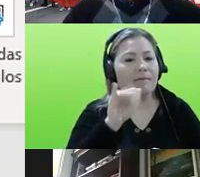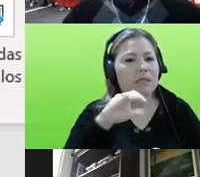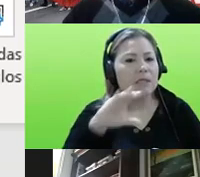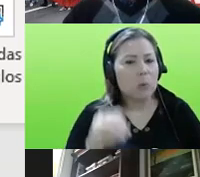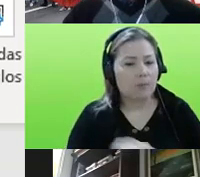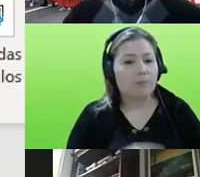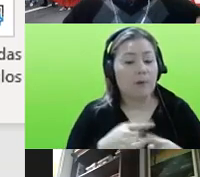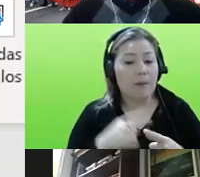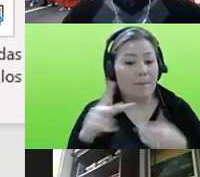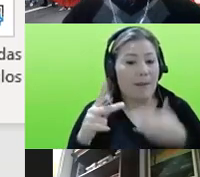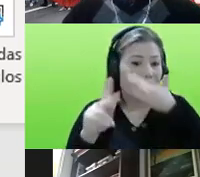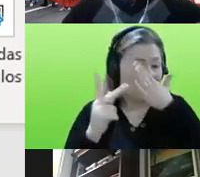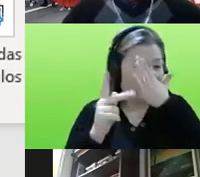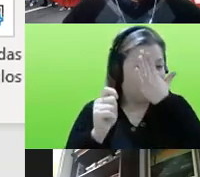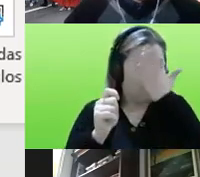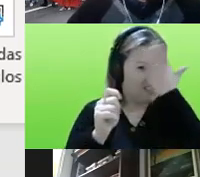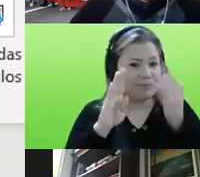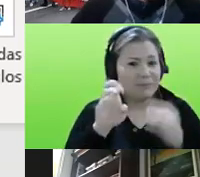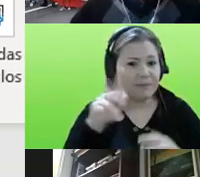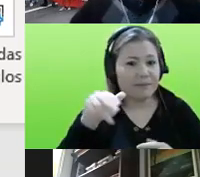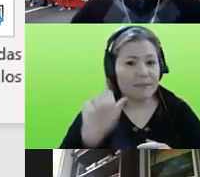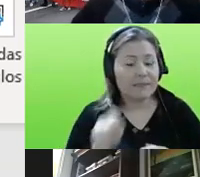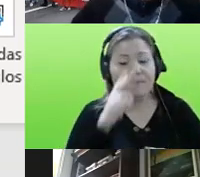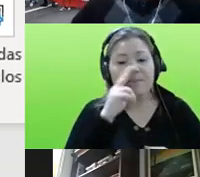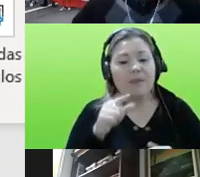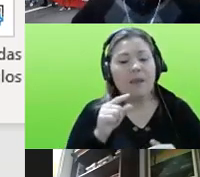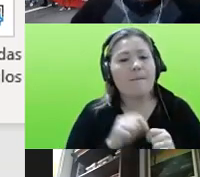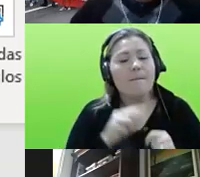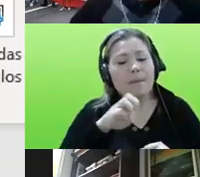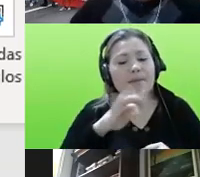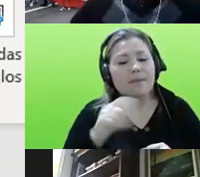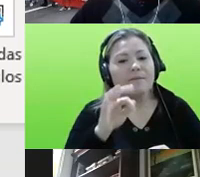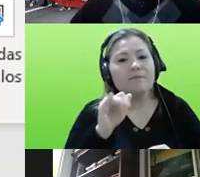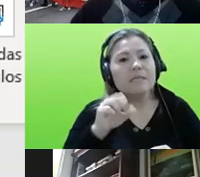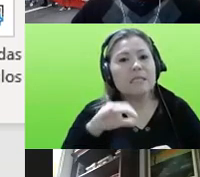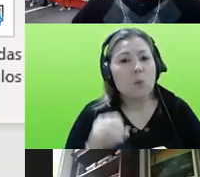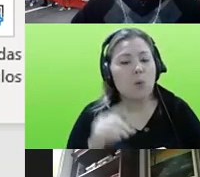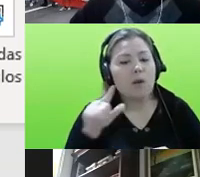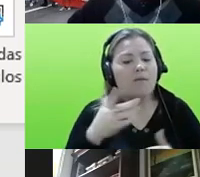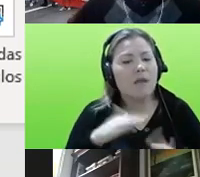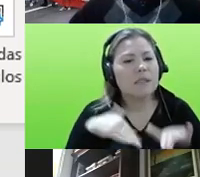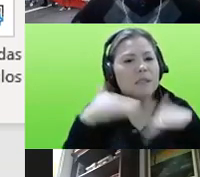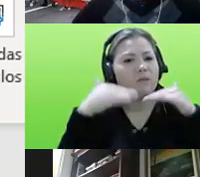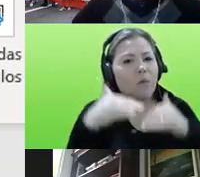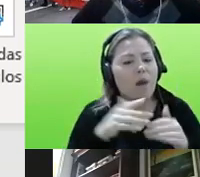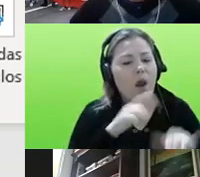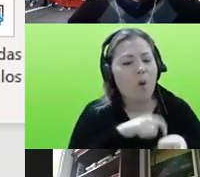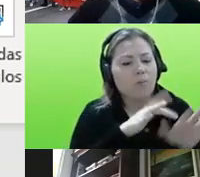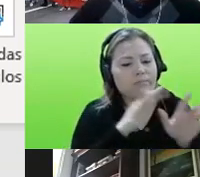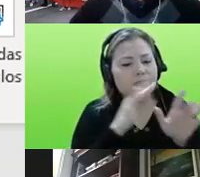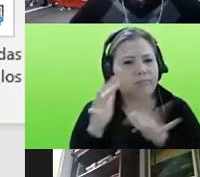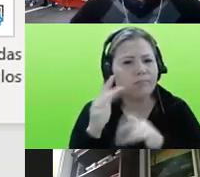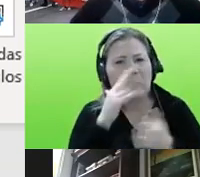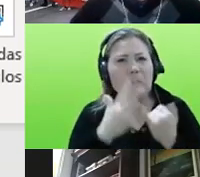é correlata a um pensamento pós-metafísico que ele vai desenvolver ao longo de pelo menos